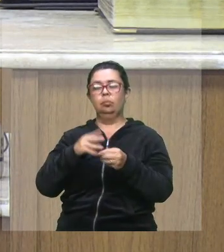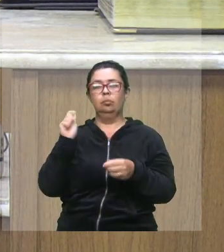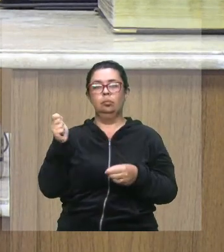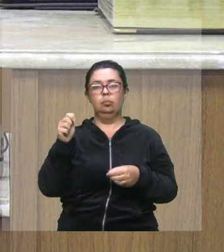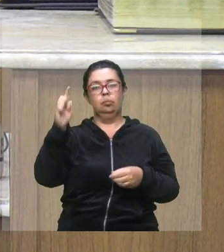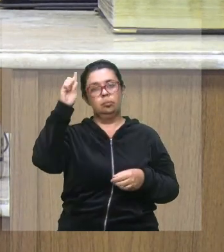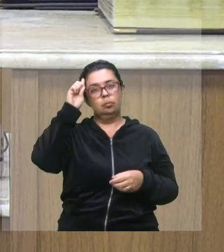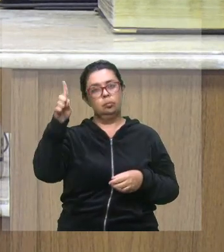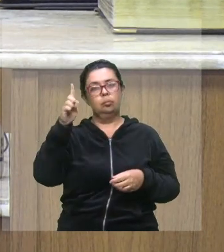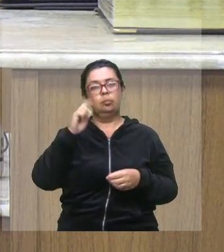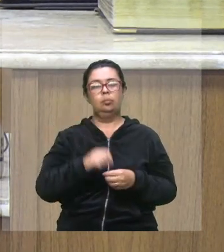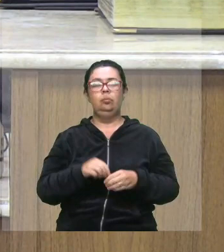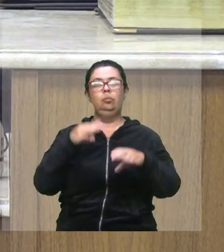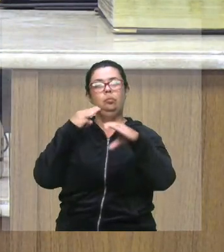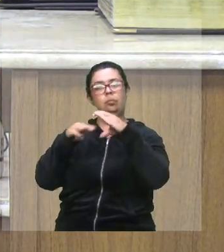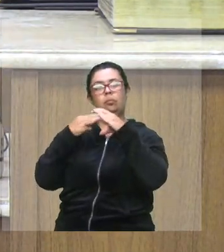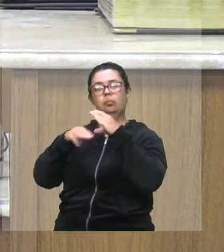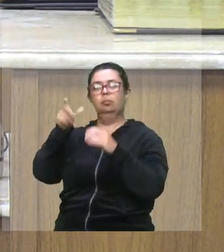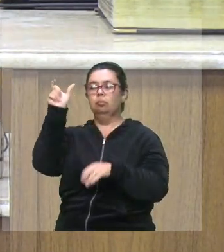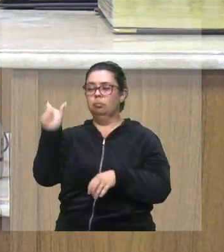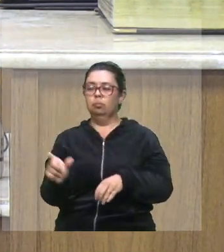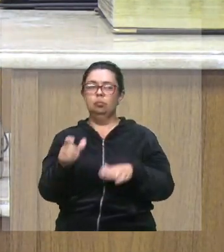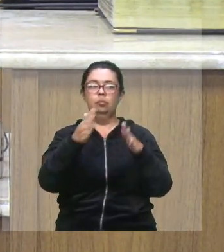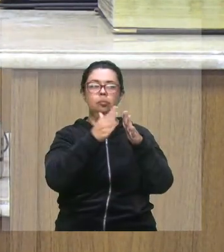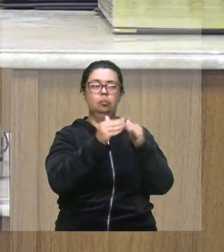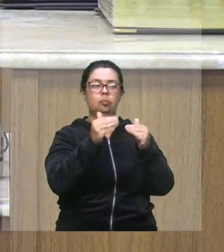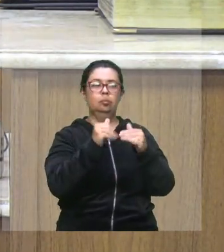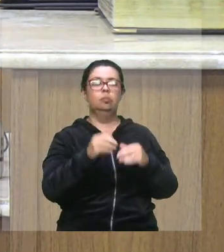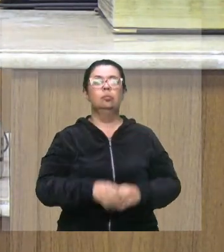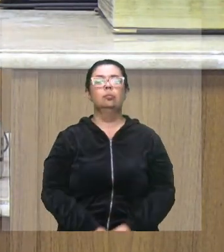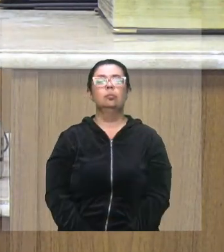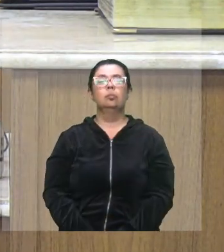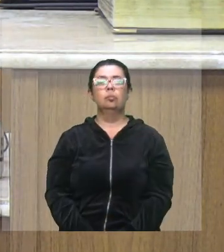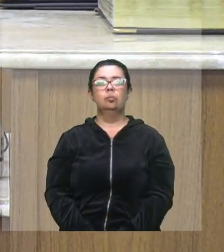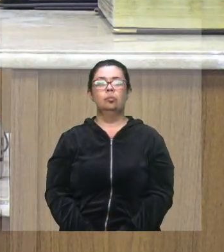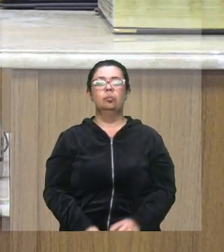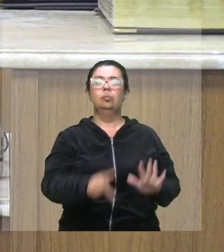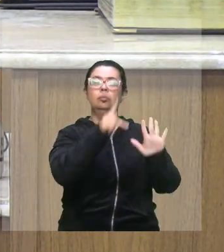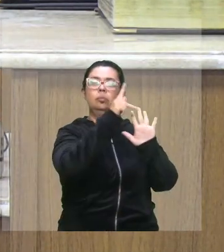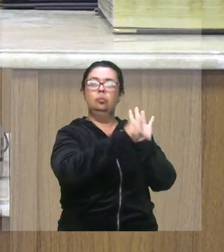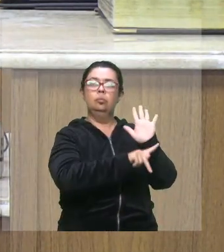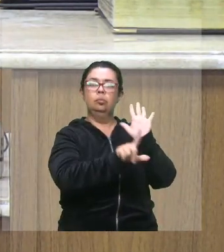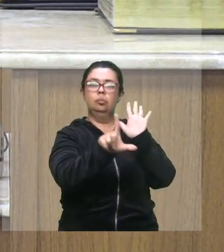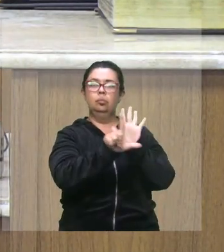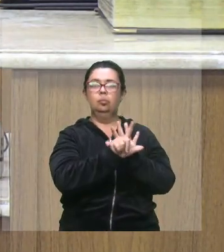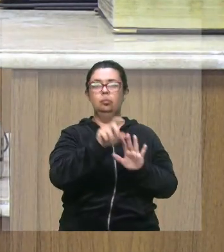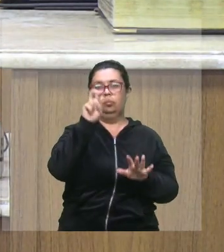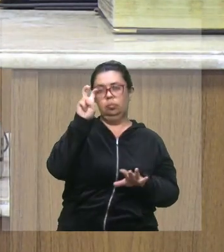e enviados no e-mail de cada solicitante. Projeto de Lei número